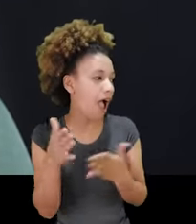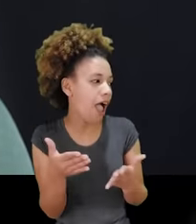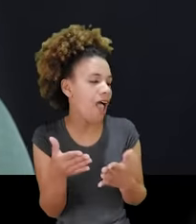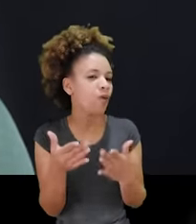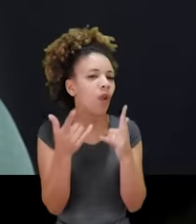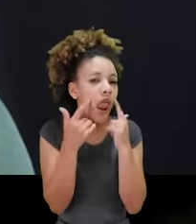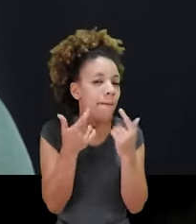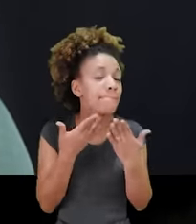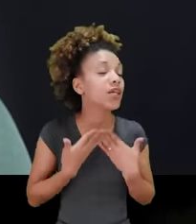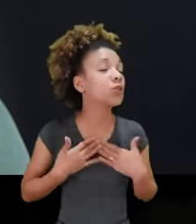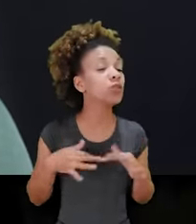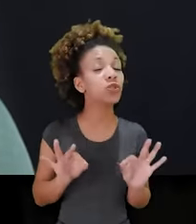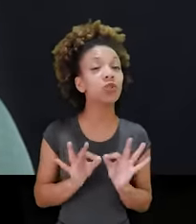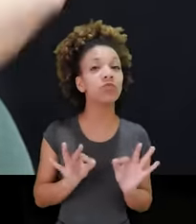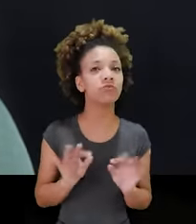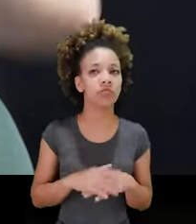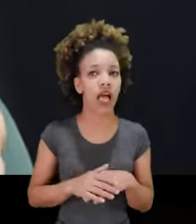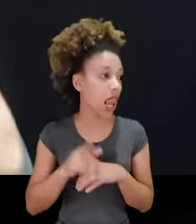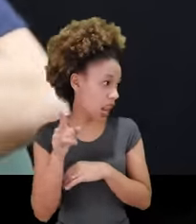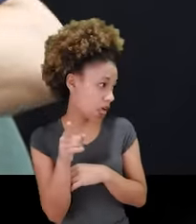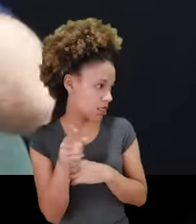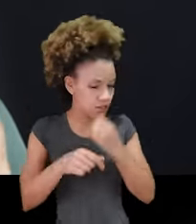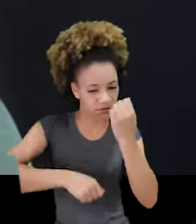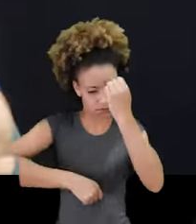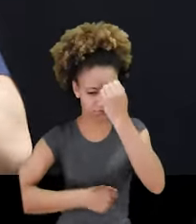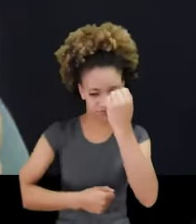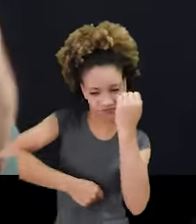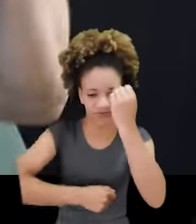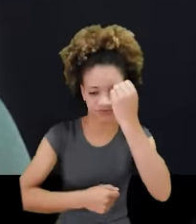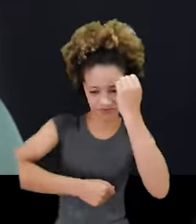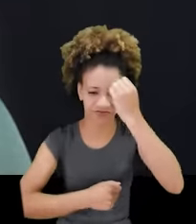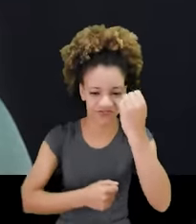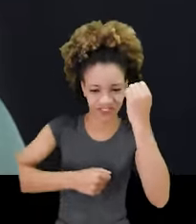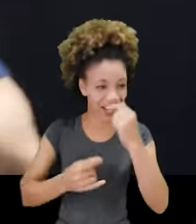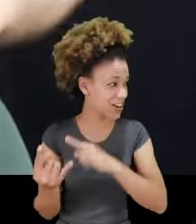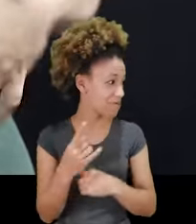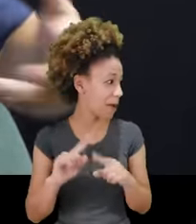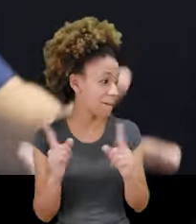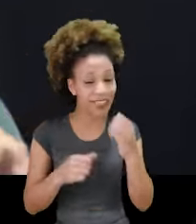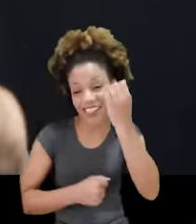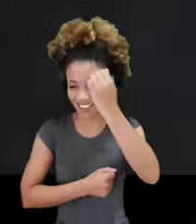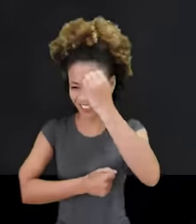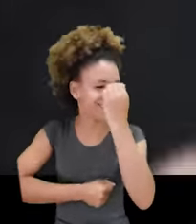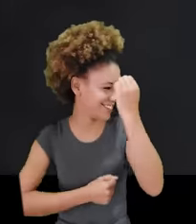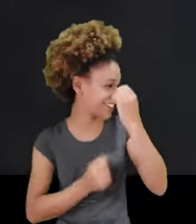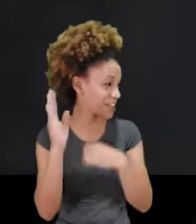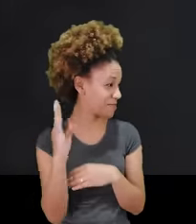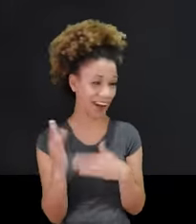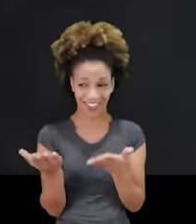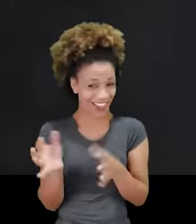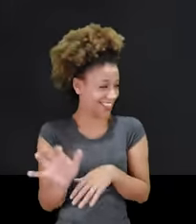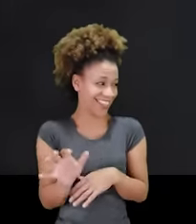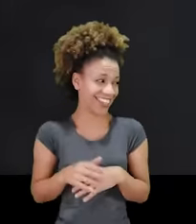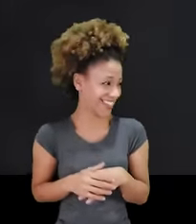mais sofisticado. Lá é papapá. Ele tomou um chifre, mas ele estava a dançar. Sim, tá a dançar.